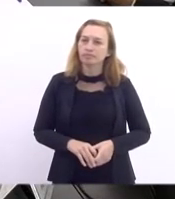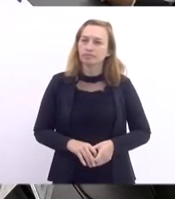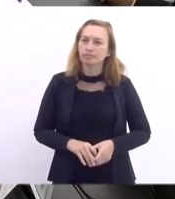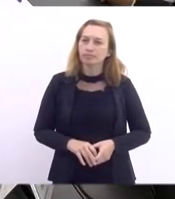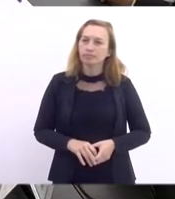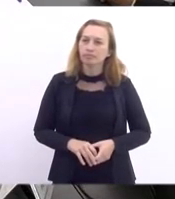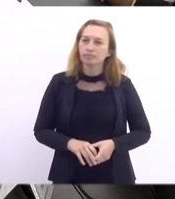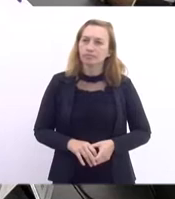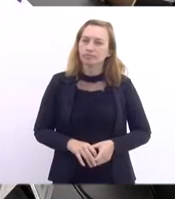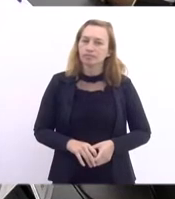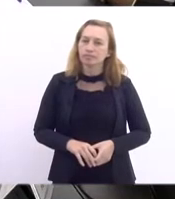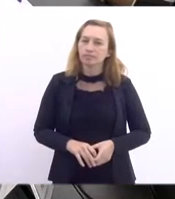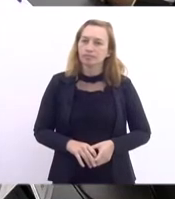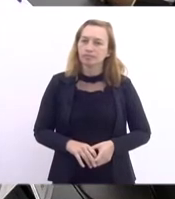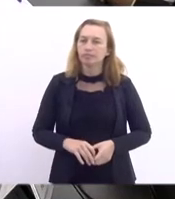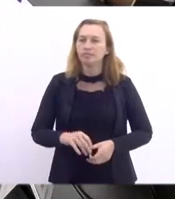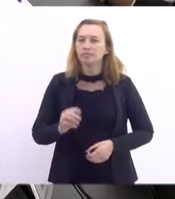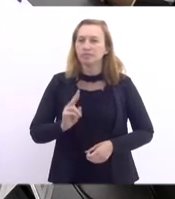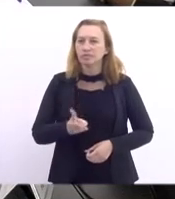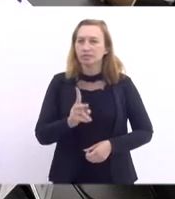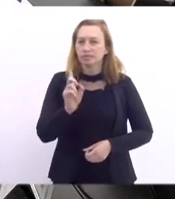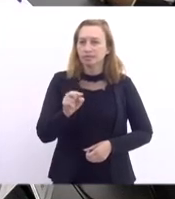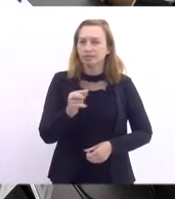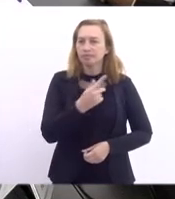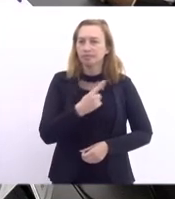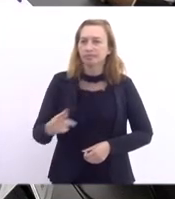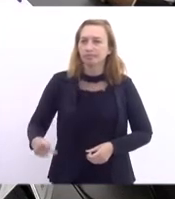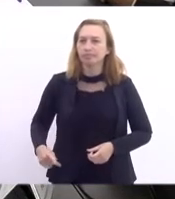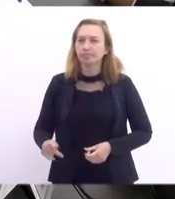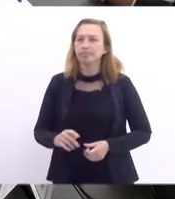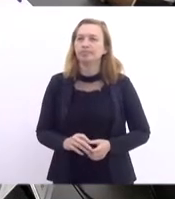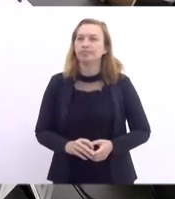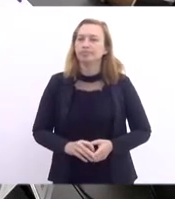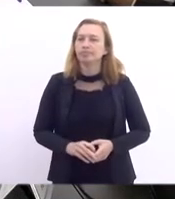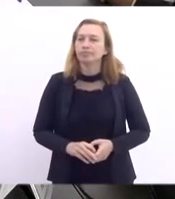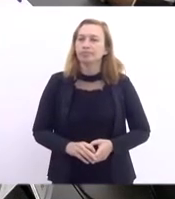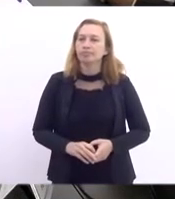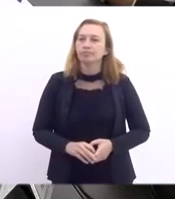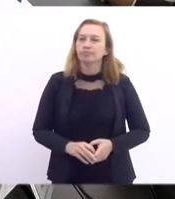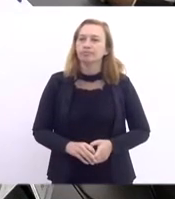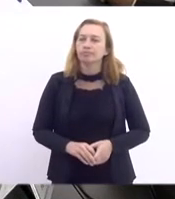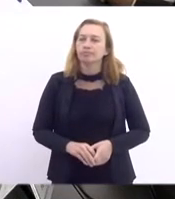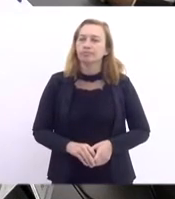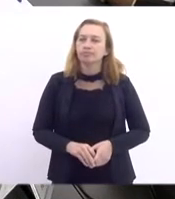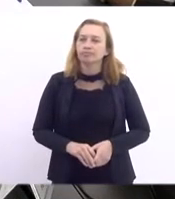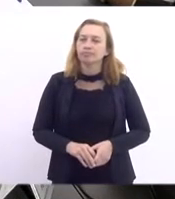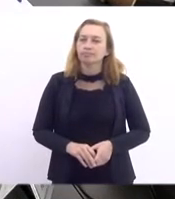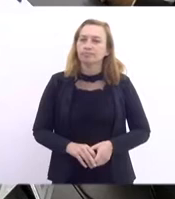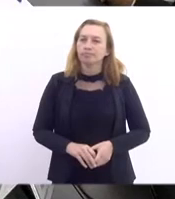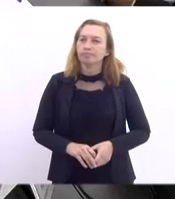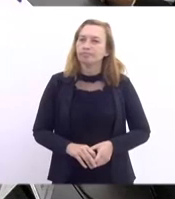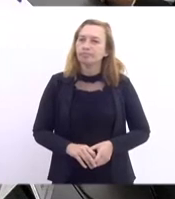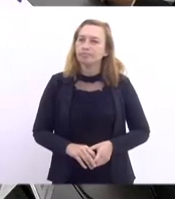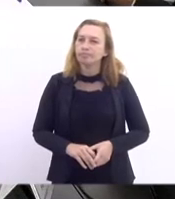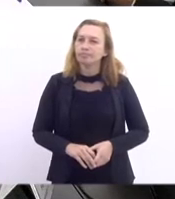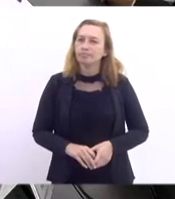tratado como presidente não é com quantos anos tem as inscrevem-se